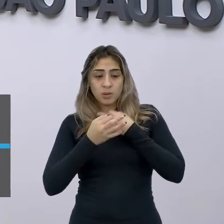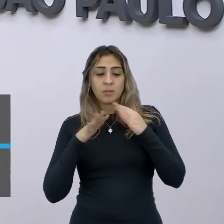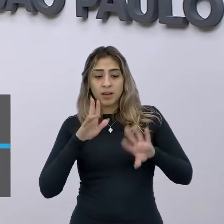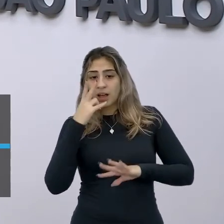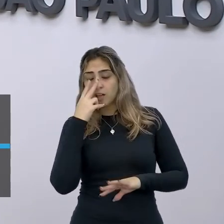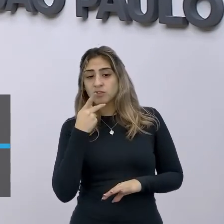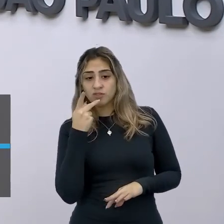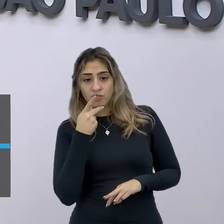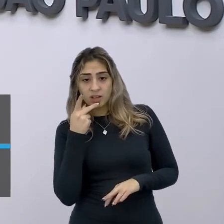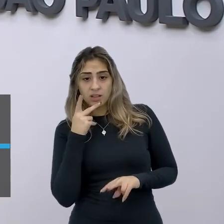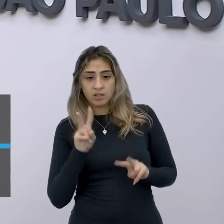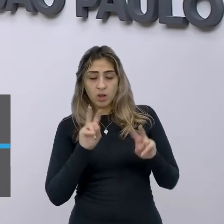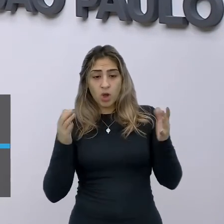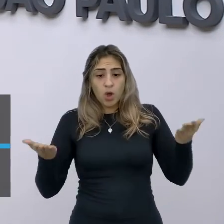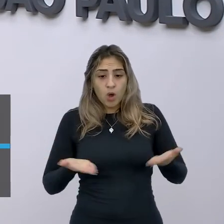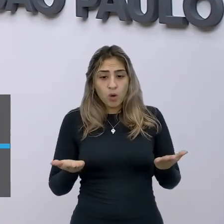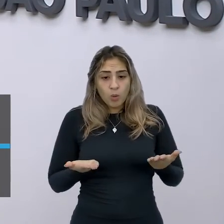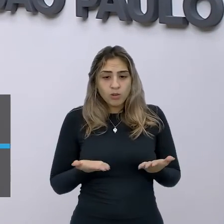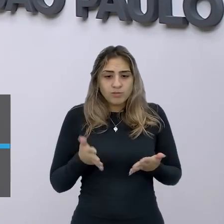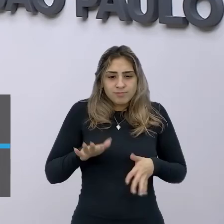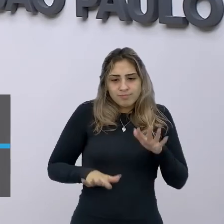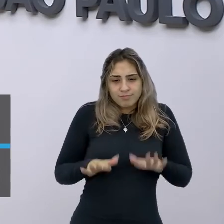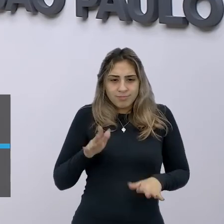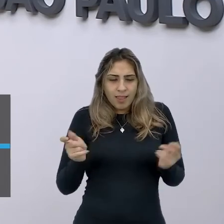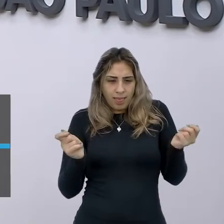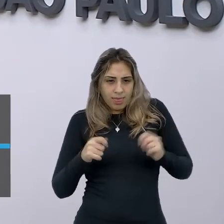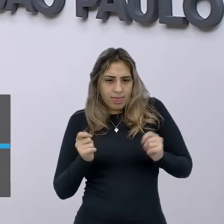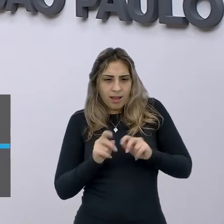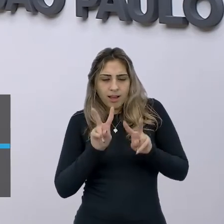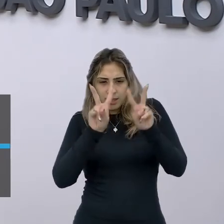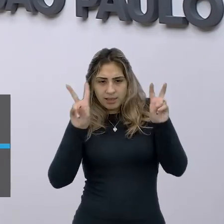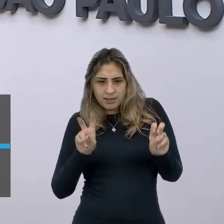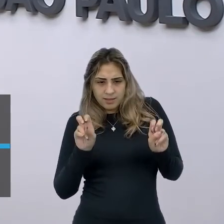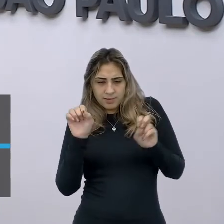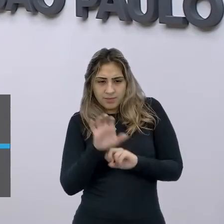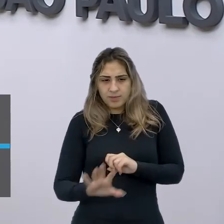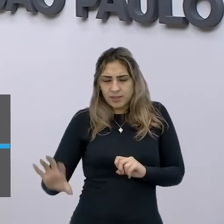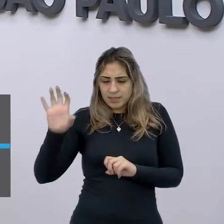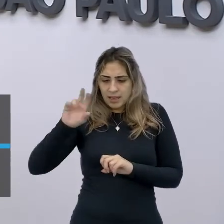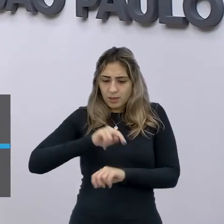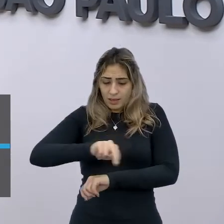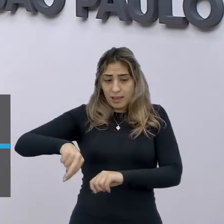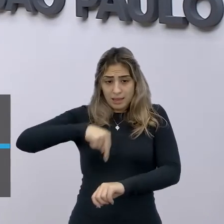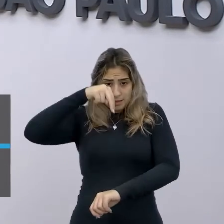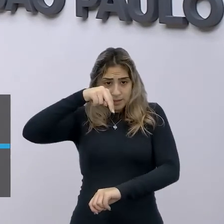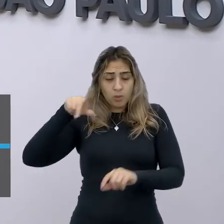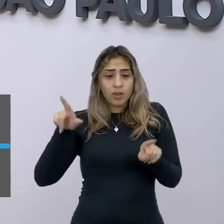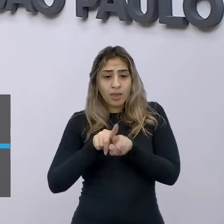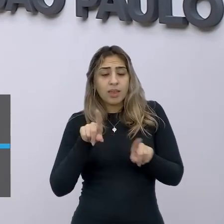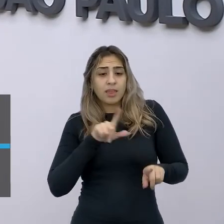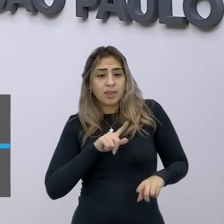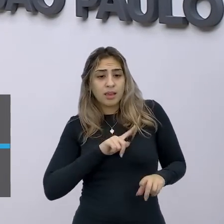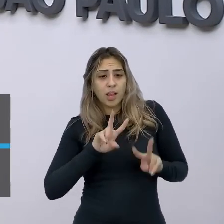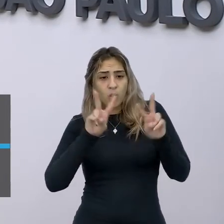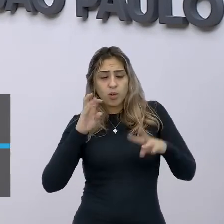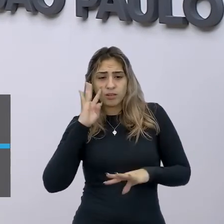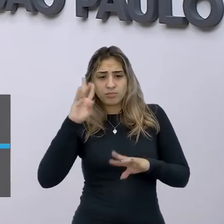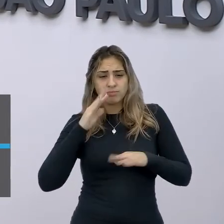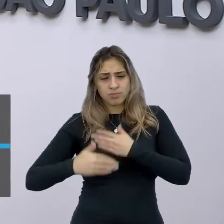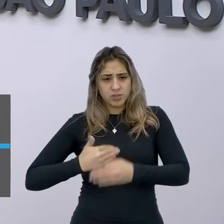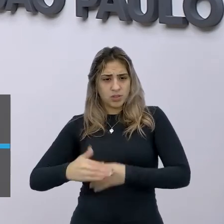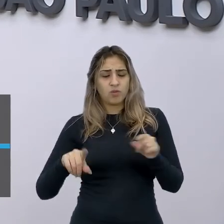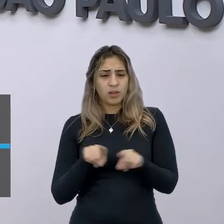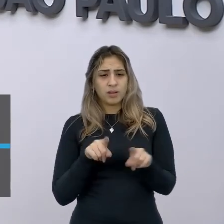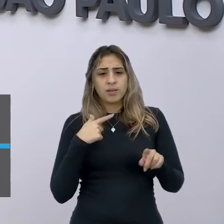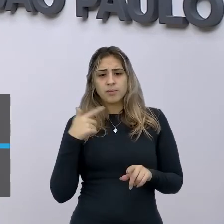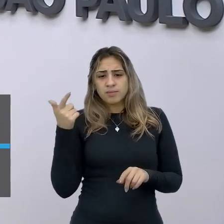acho que falando hoje, pelo menos, da questão do Estado-nação e de teorias diferentes do desenvolvimento,